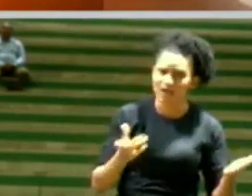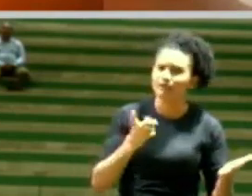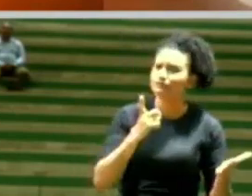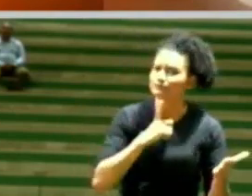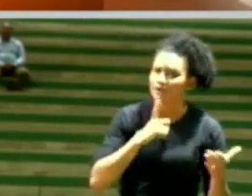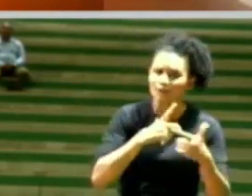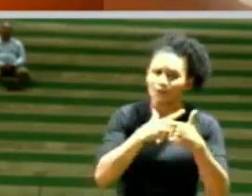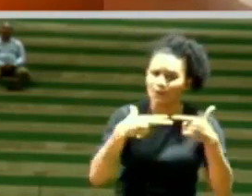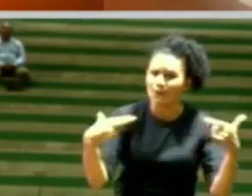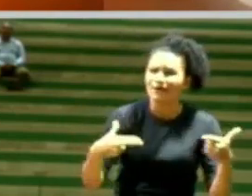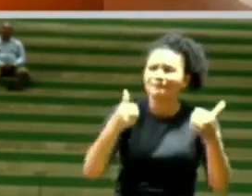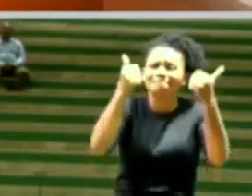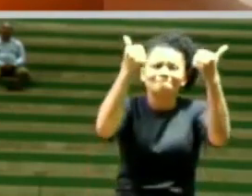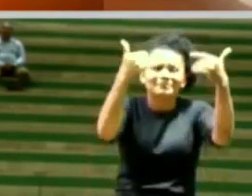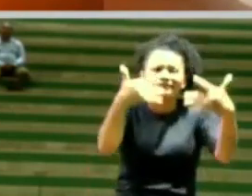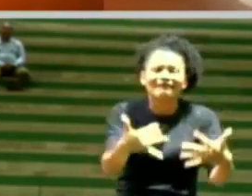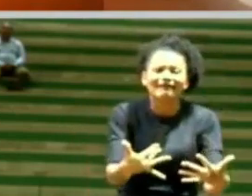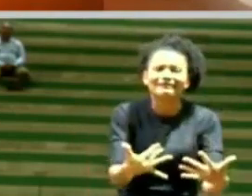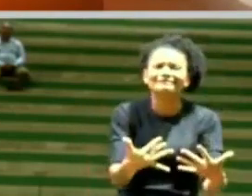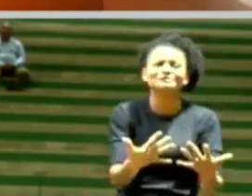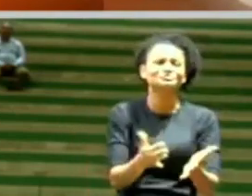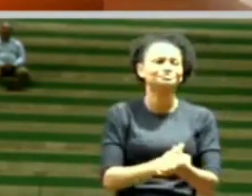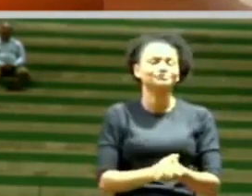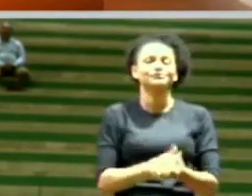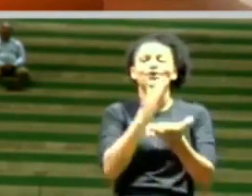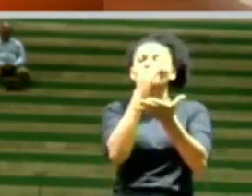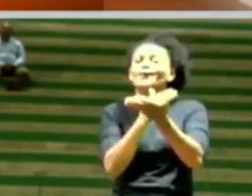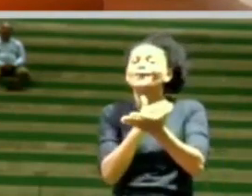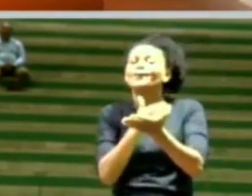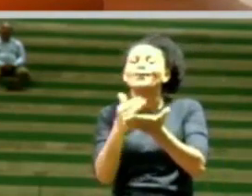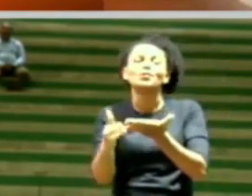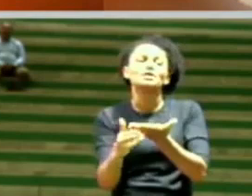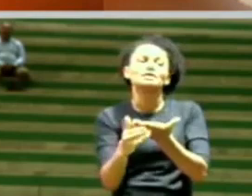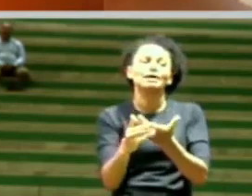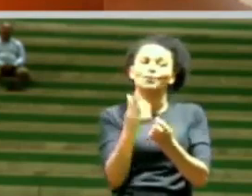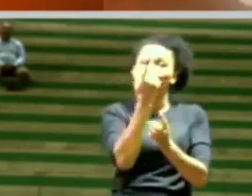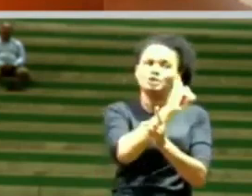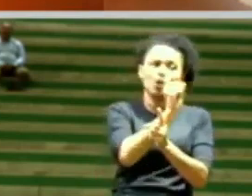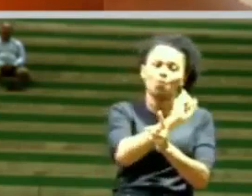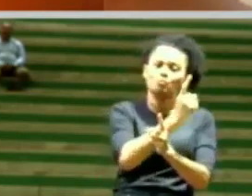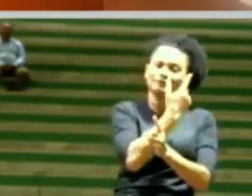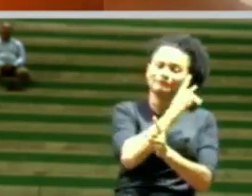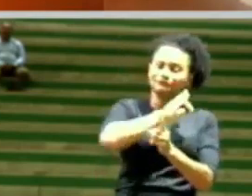que para você explicar o que é, você tem que começar dizendo o que não é.